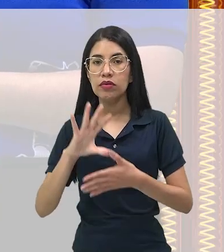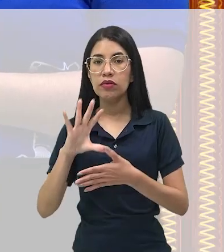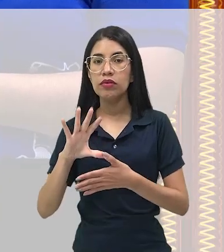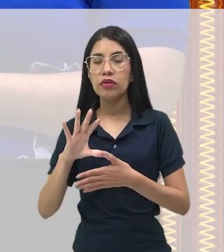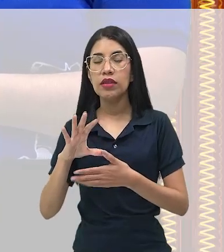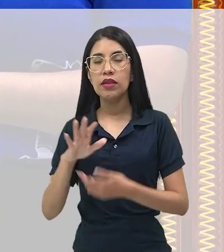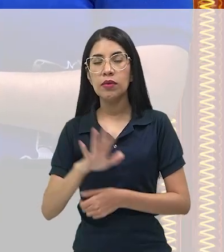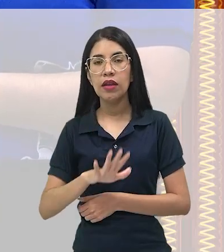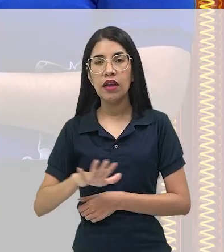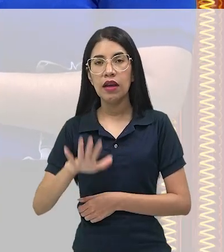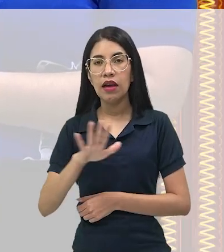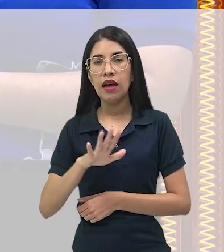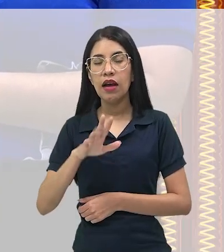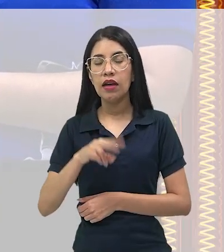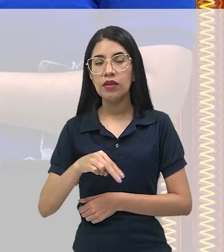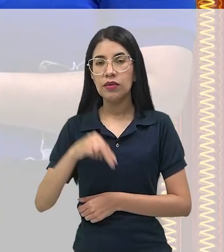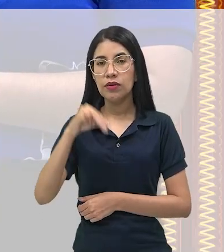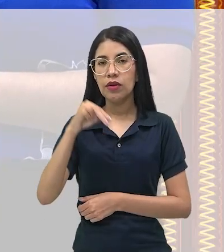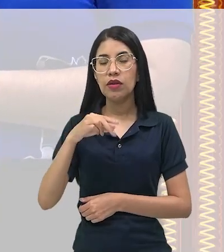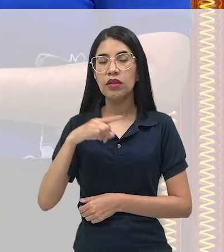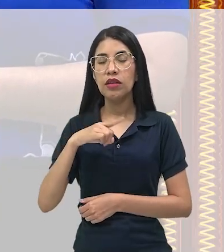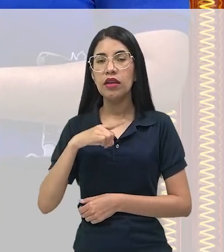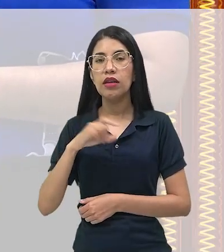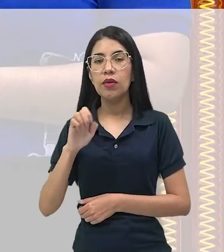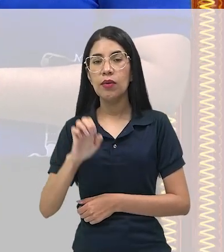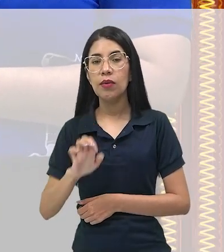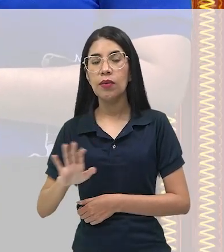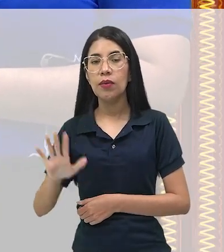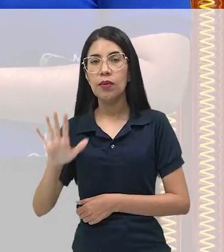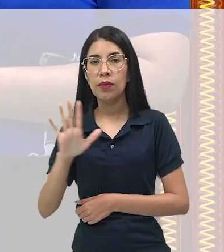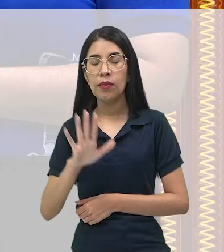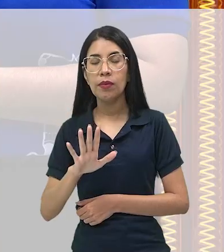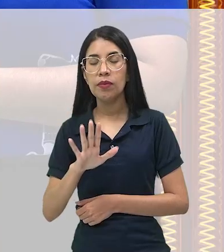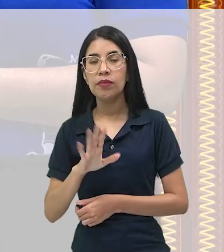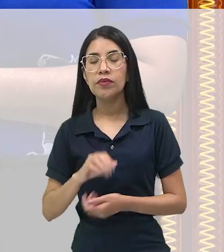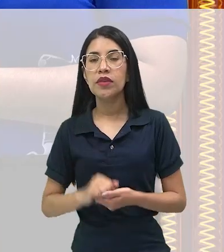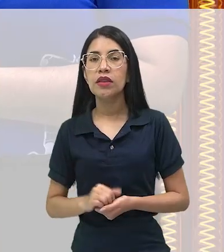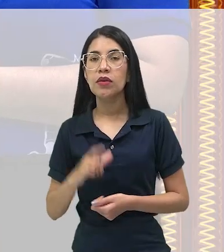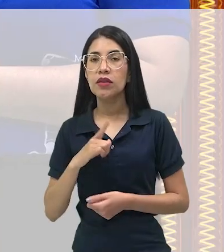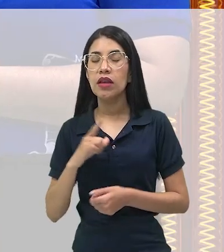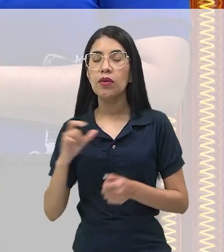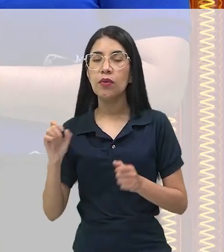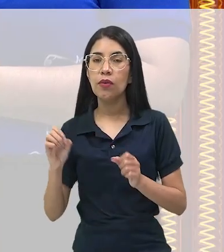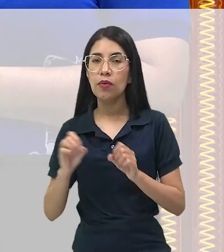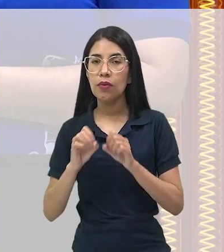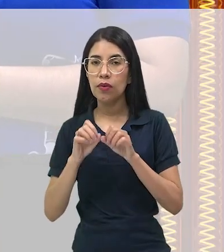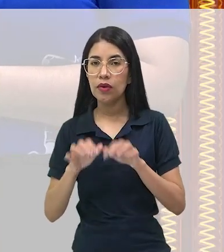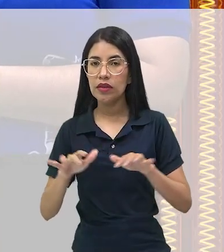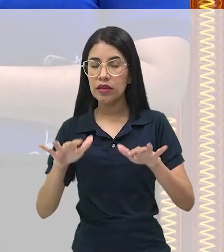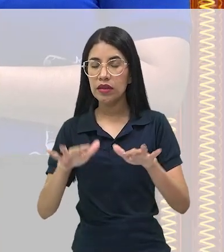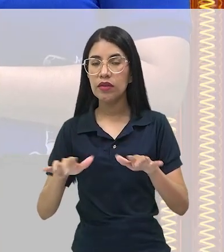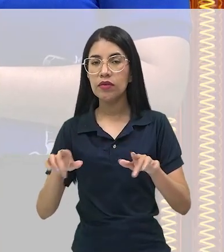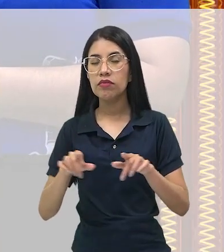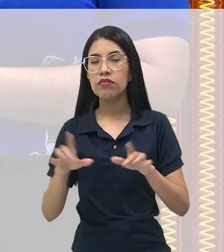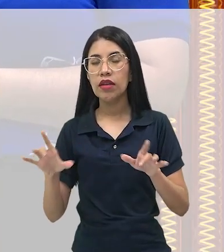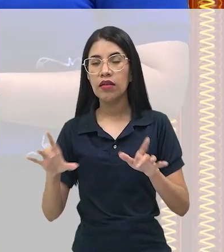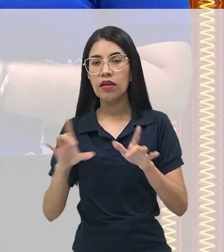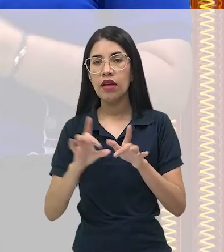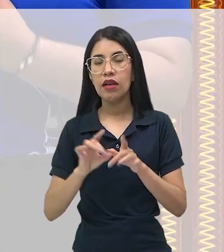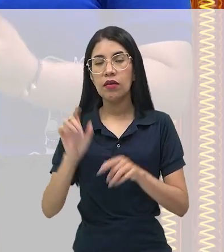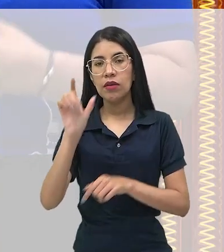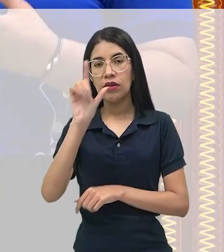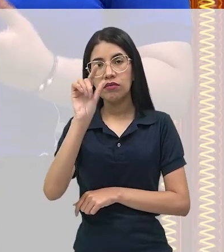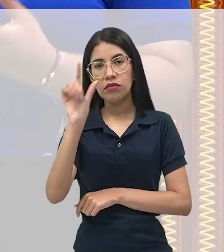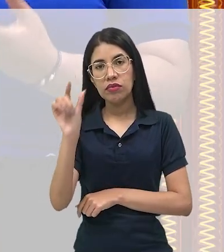nós vamos ter o continente europeu. Então o Oceano Atlântico ligando esses dois territórios, nós temos aqui ao longo da costa